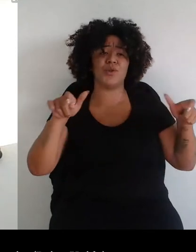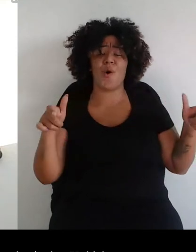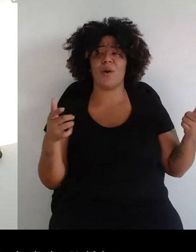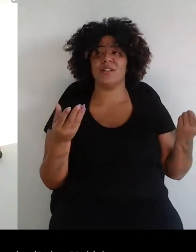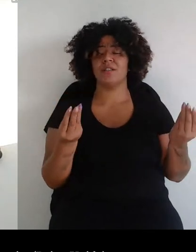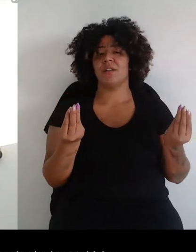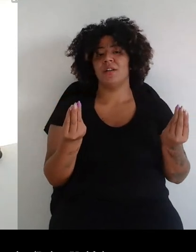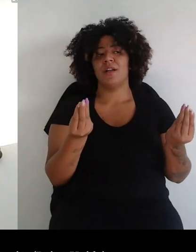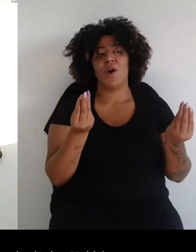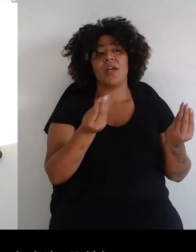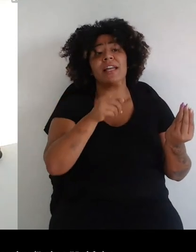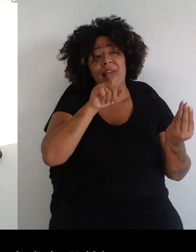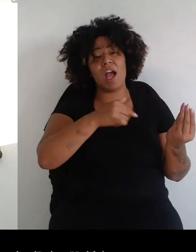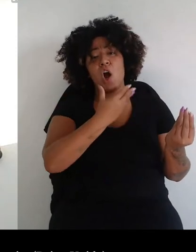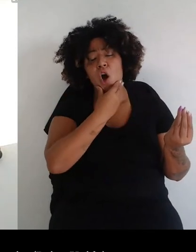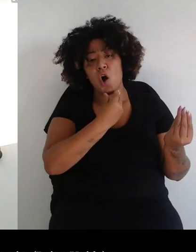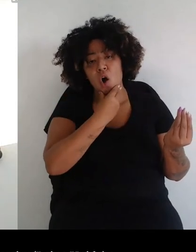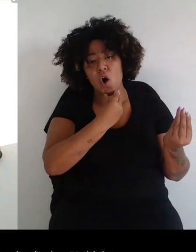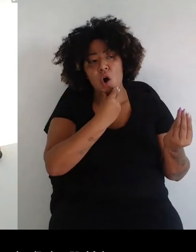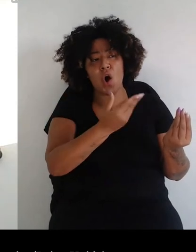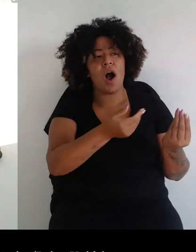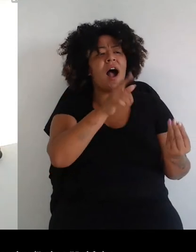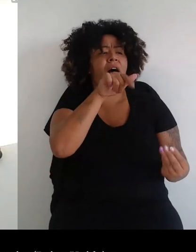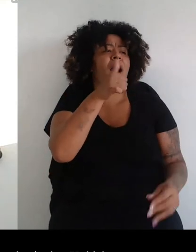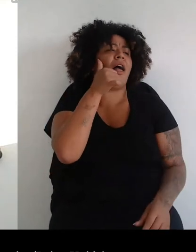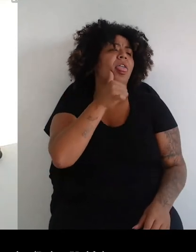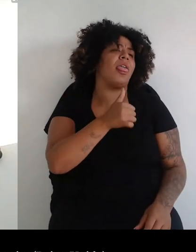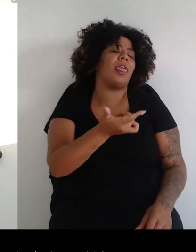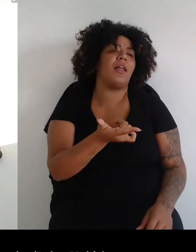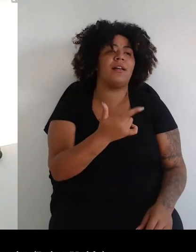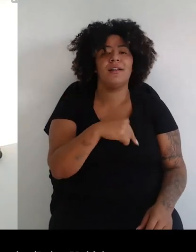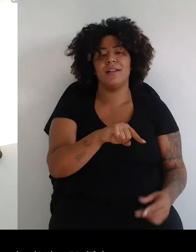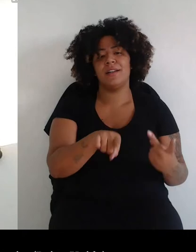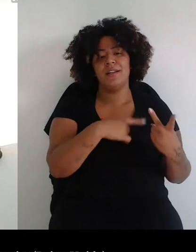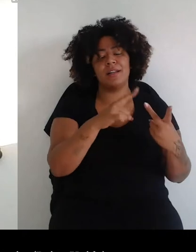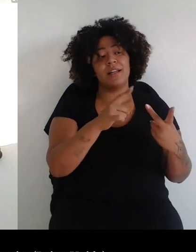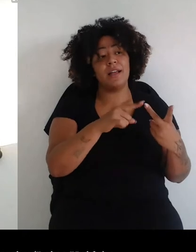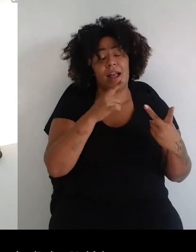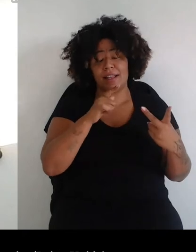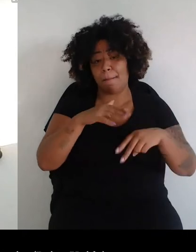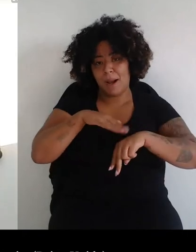homens por nomes de mulher dentro do seu círculo interno